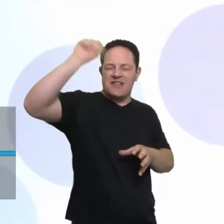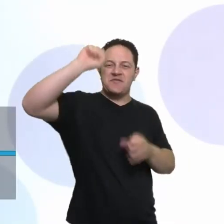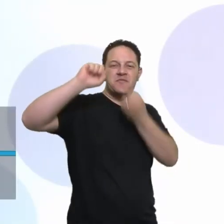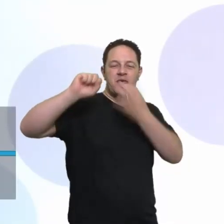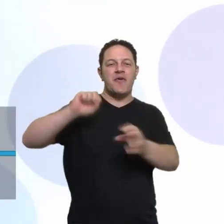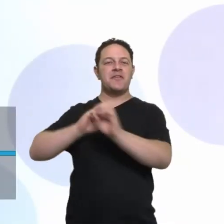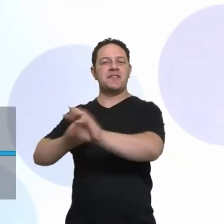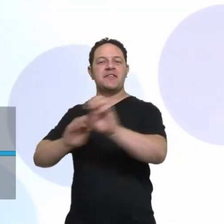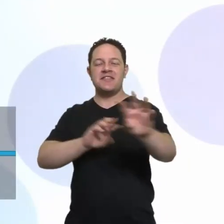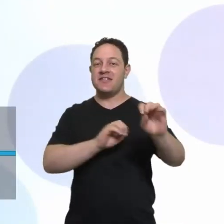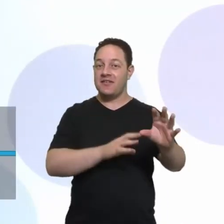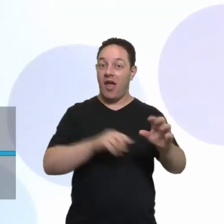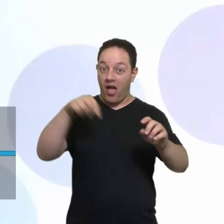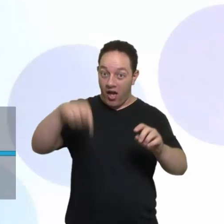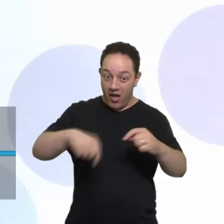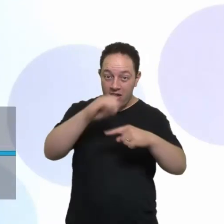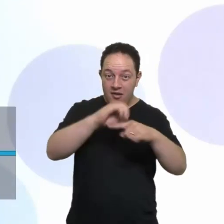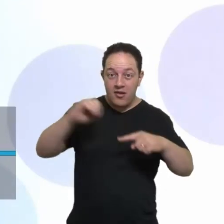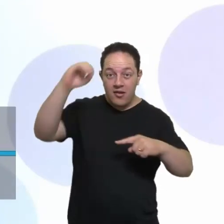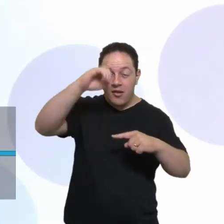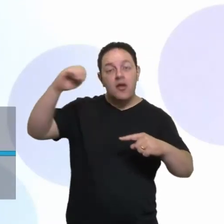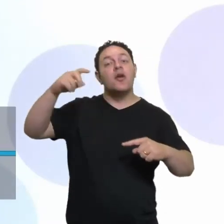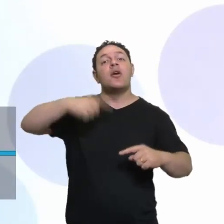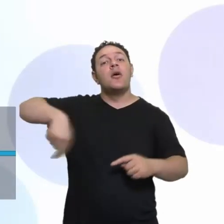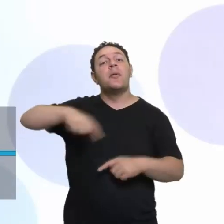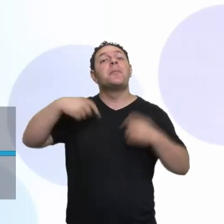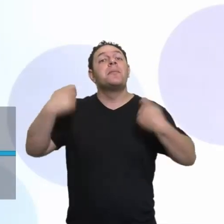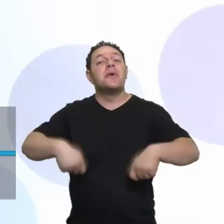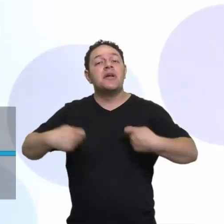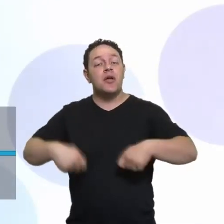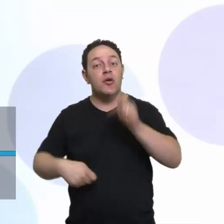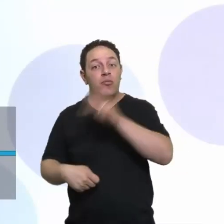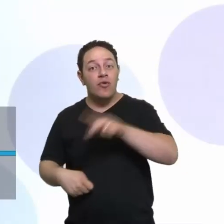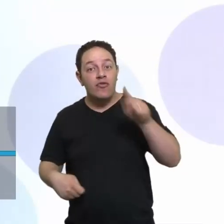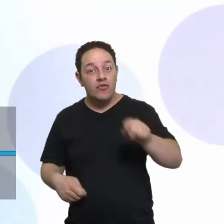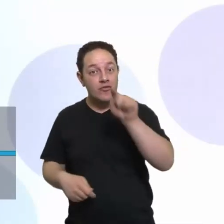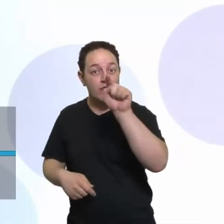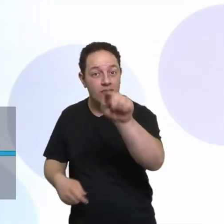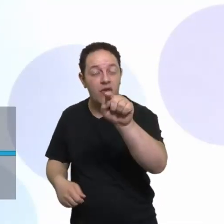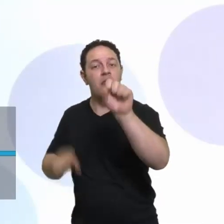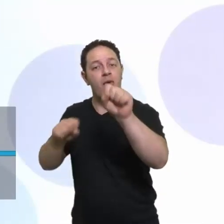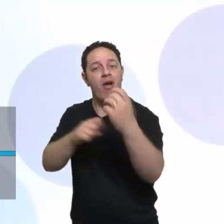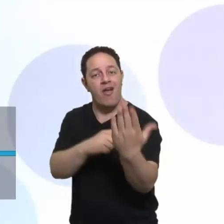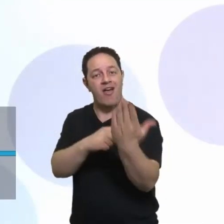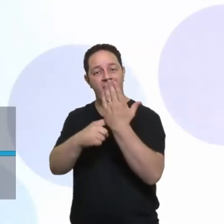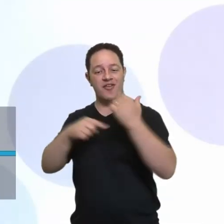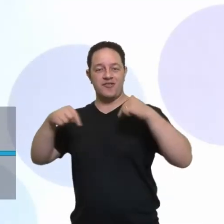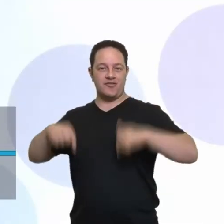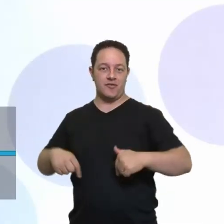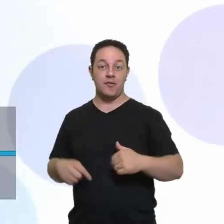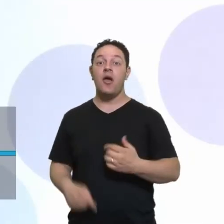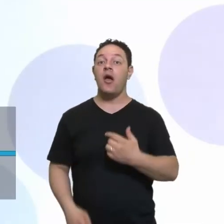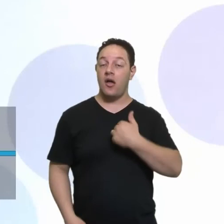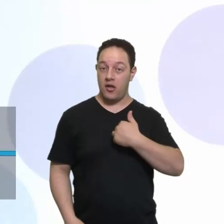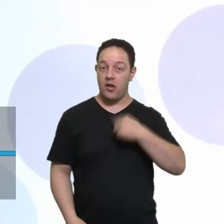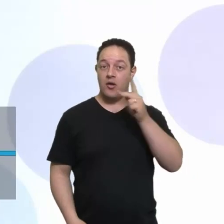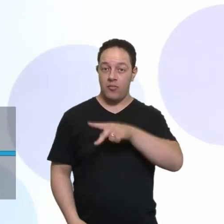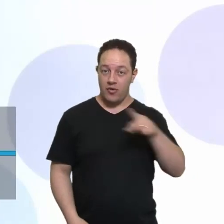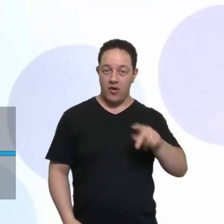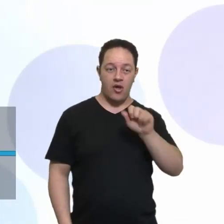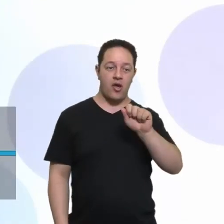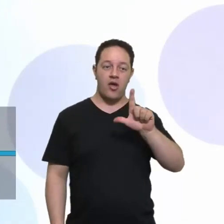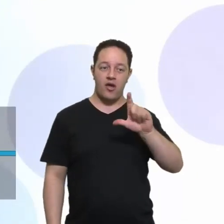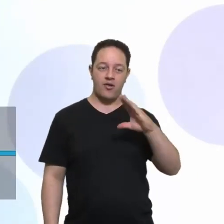aqui no centro de mídias a gente tá precisando de professores como você para colaborar com a gente eu sou o professor